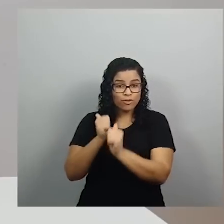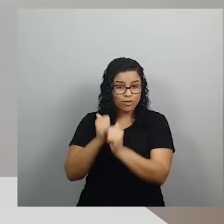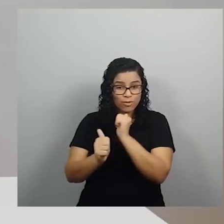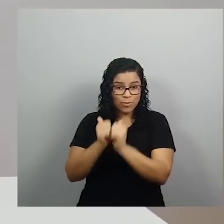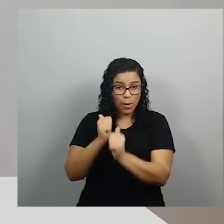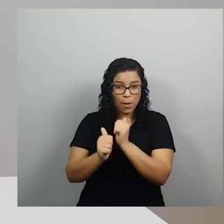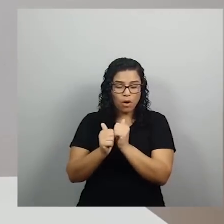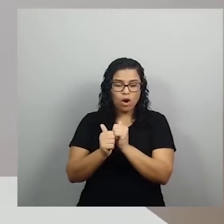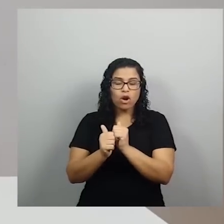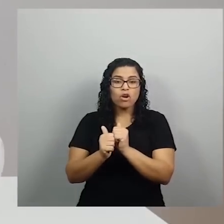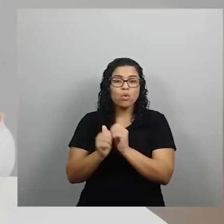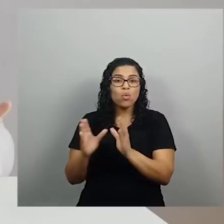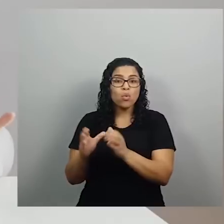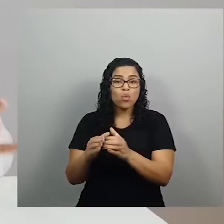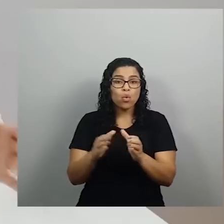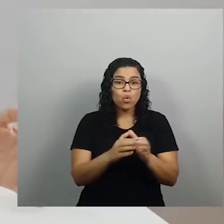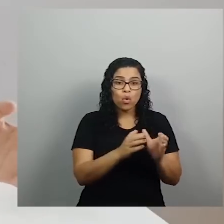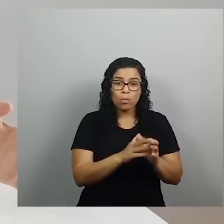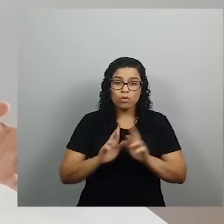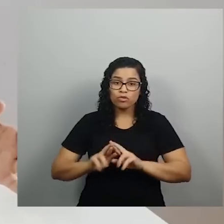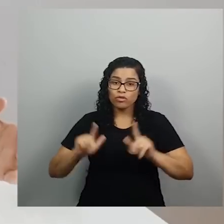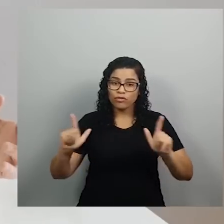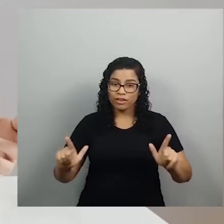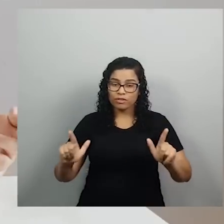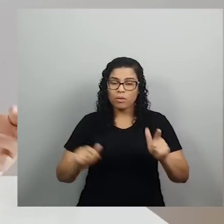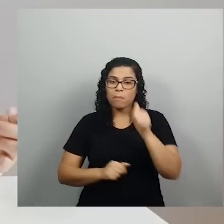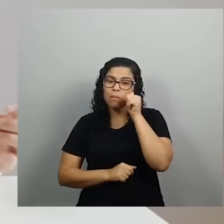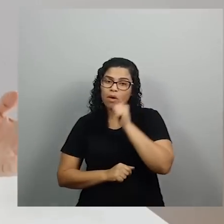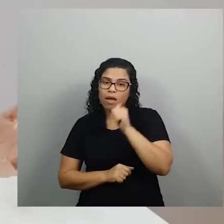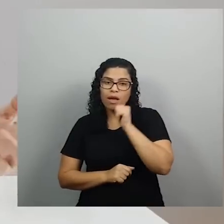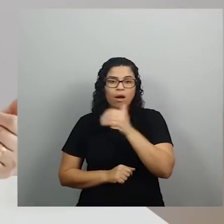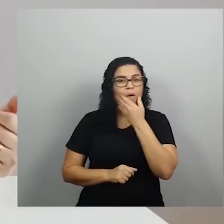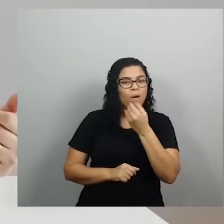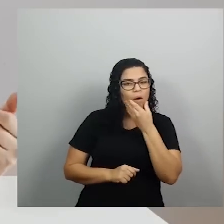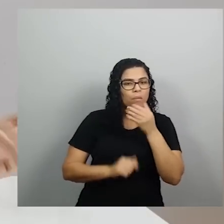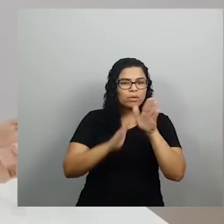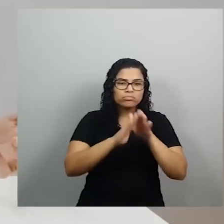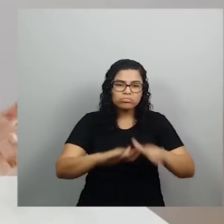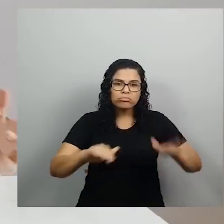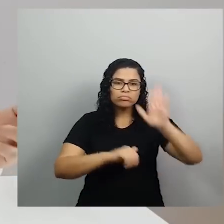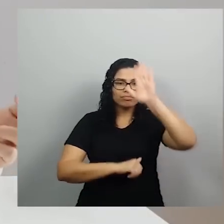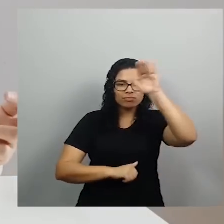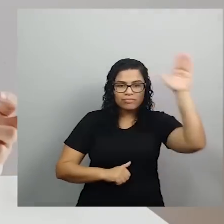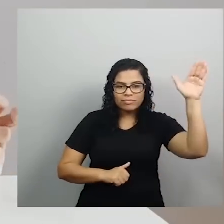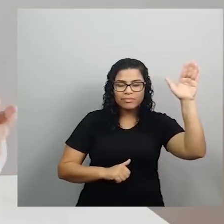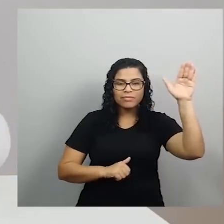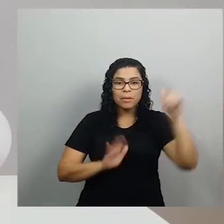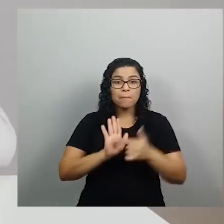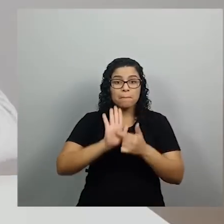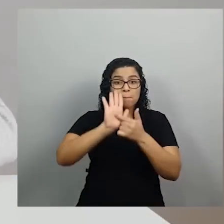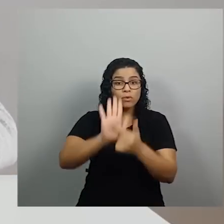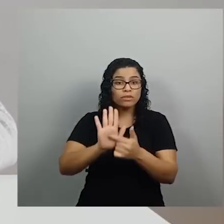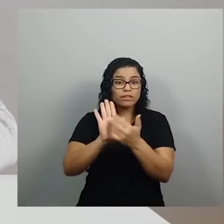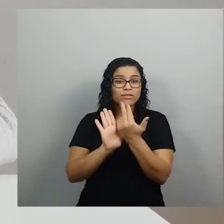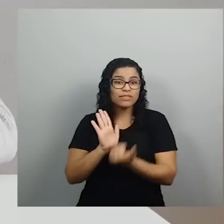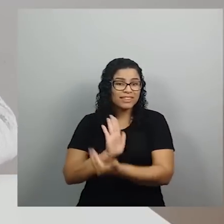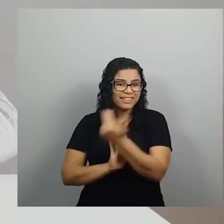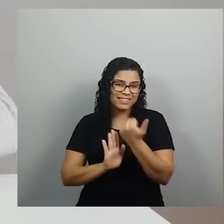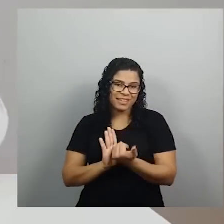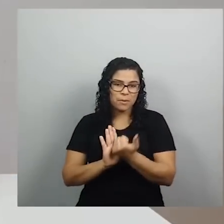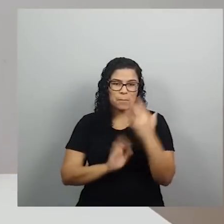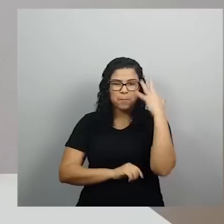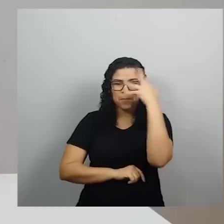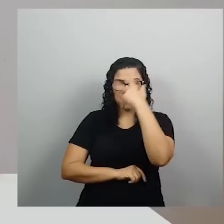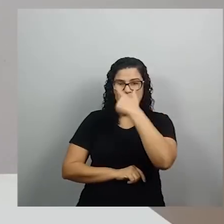seja realizada por diferentes grupos. Mulheres, homens, crianças, adultos, representem através